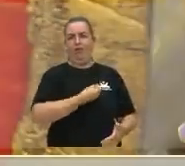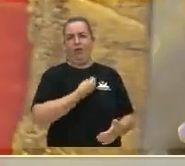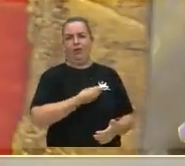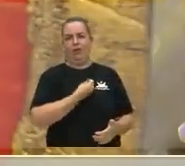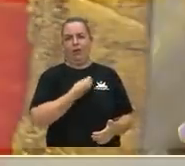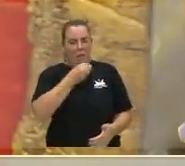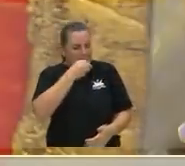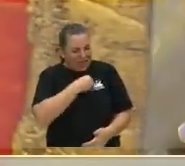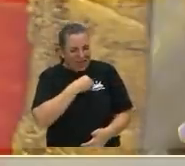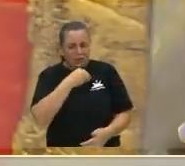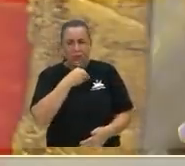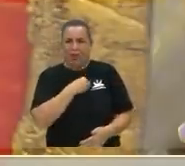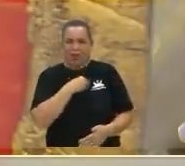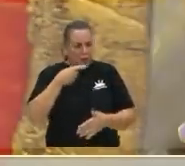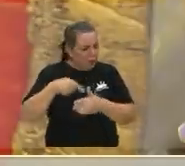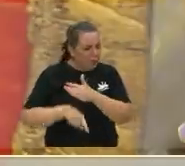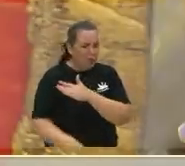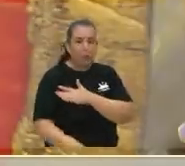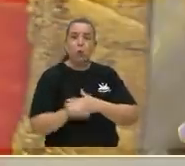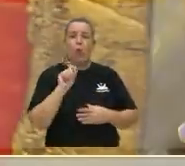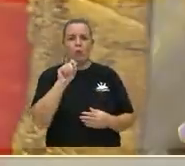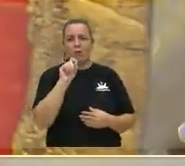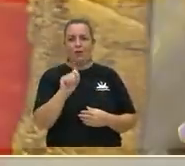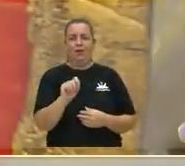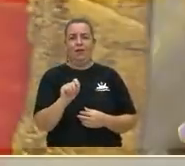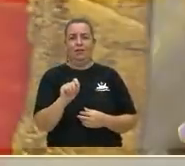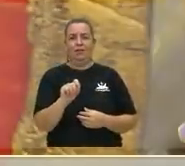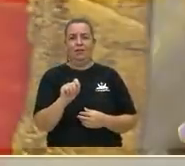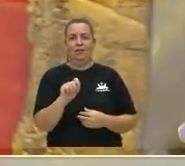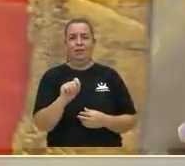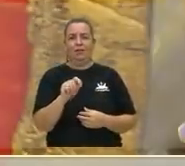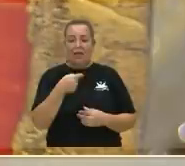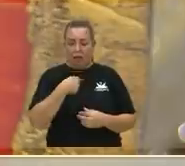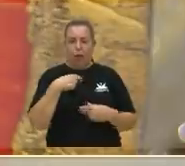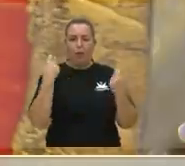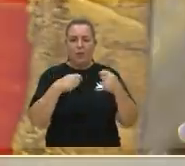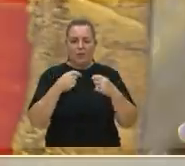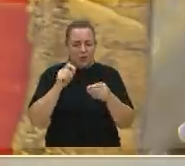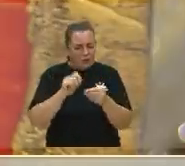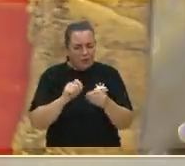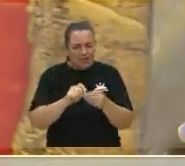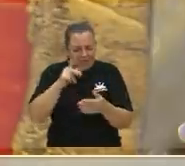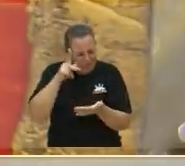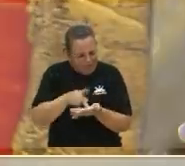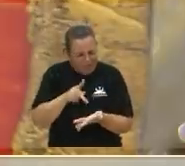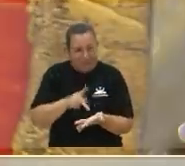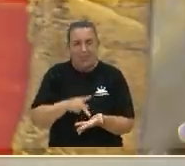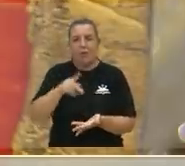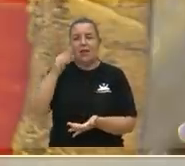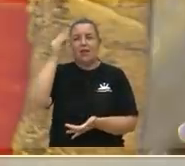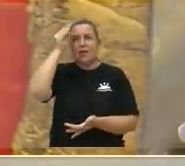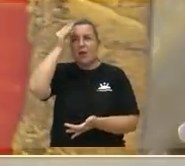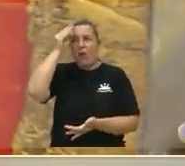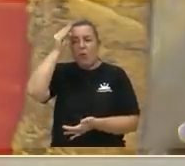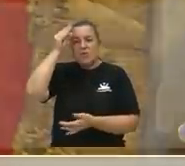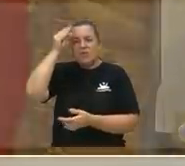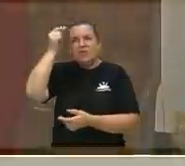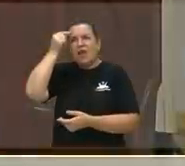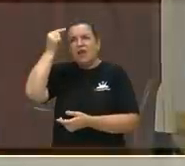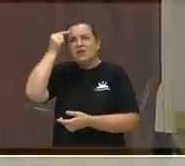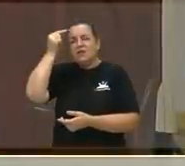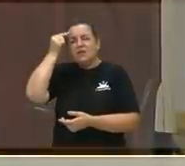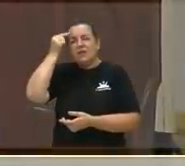tem eu quero aprofundar e fazer verdadeiramente o exame de consciência nasce avisa